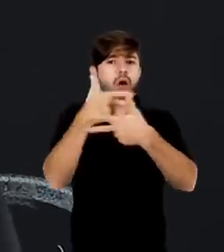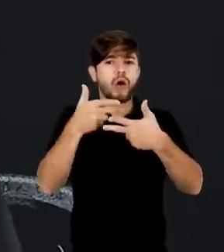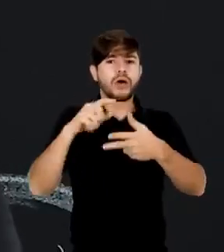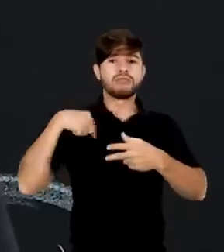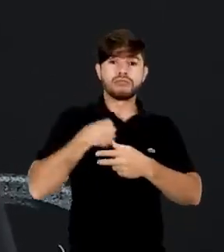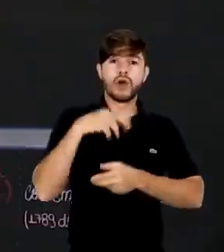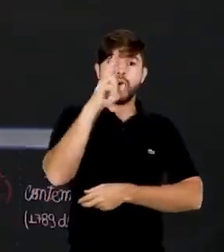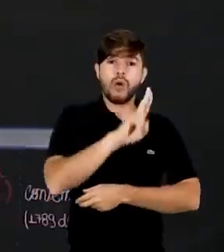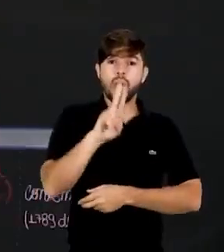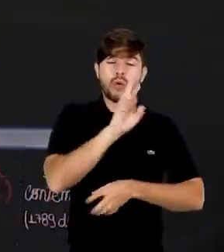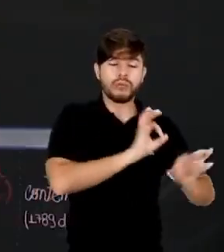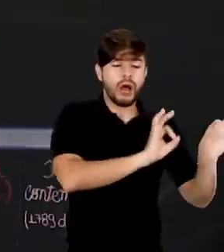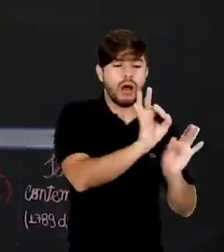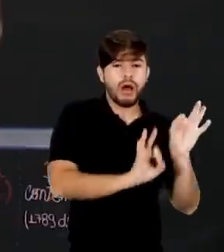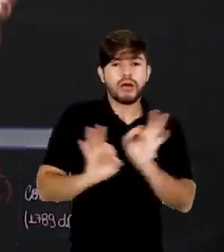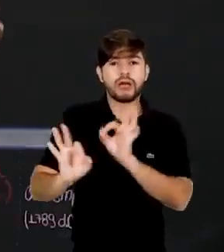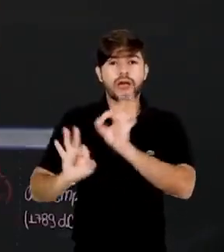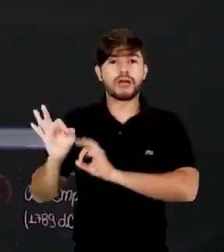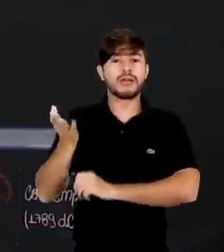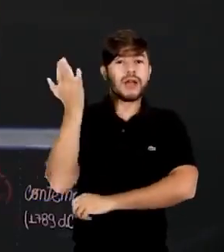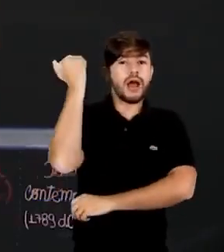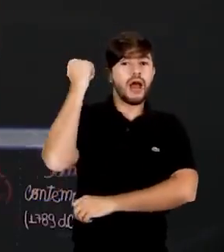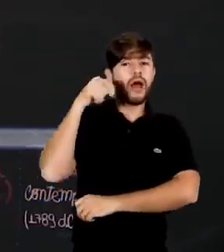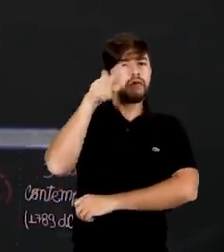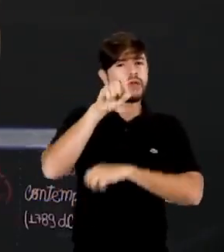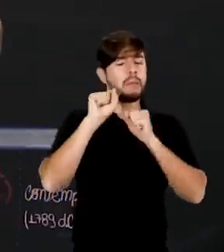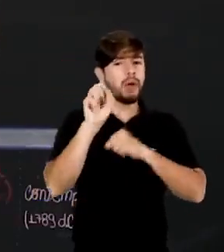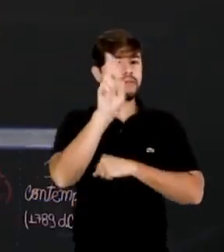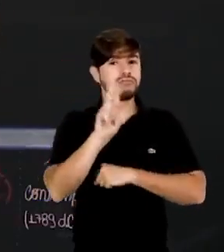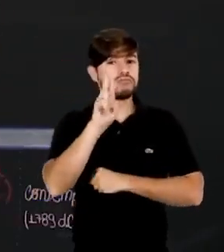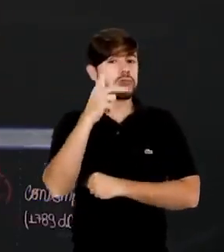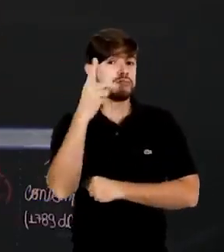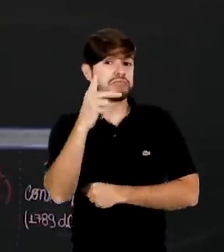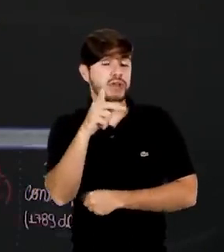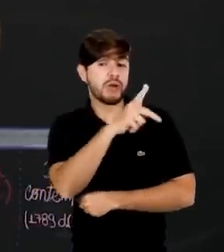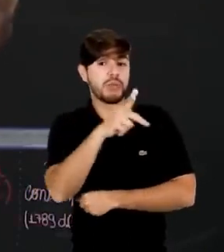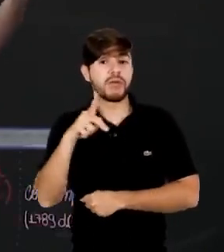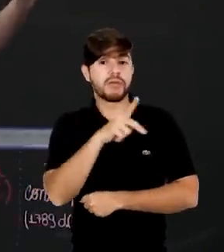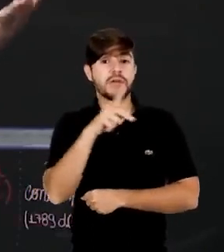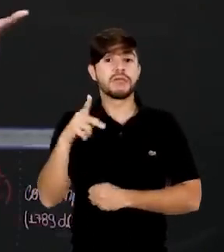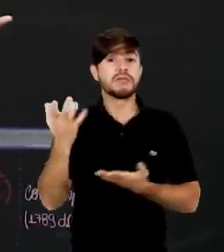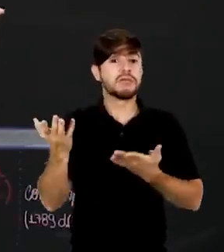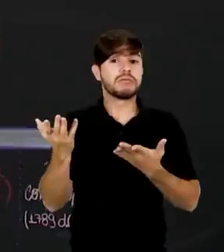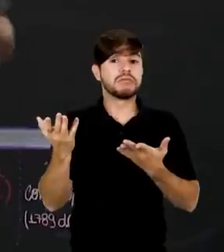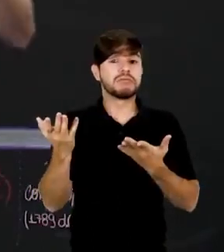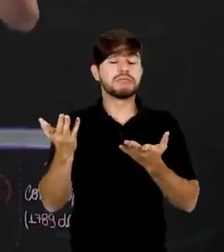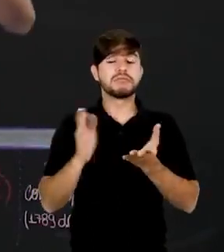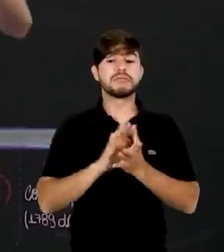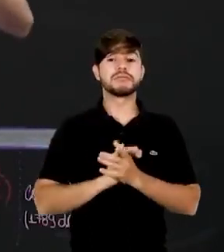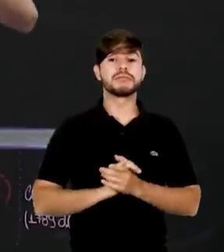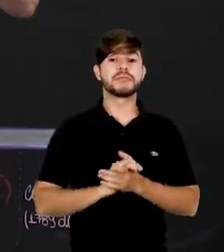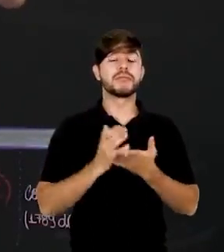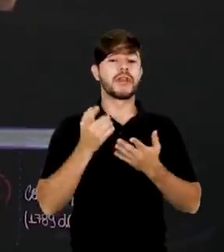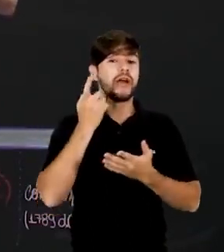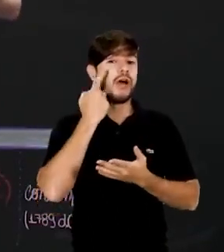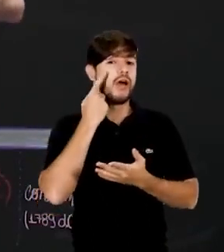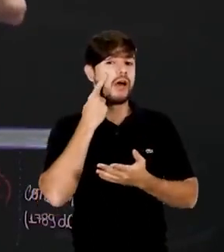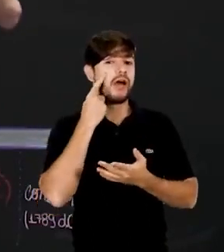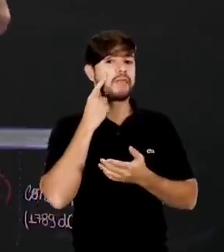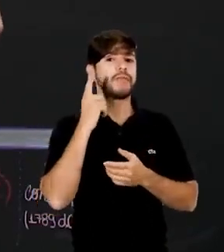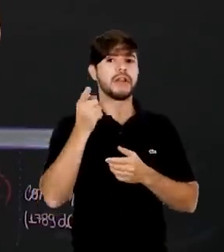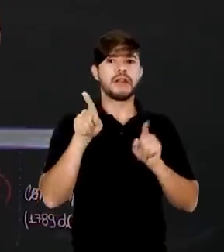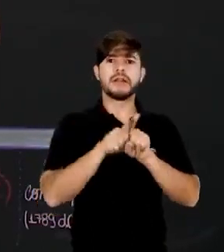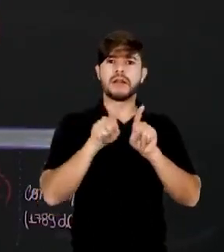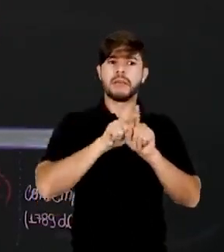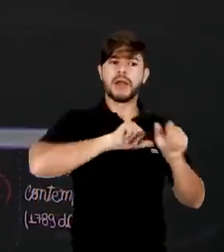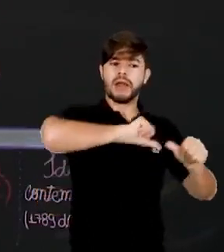organizar o passado. Você pode usar para estudar, o seu professor, mas tudo é muito artificial e depende do que se estuda. E repara, isso também